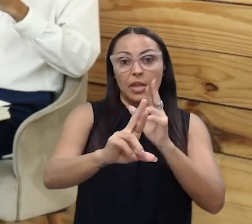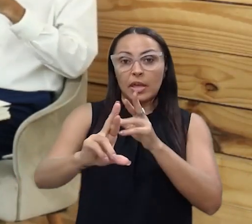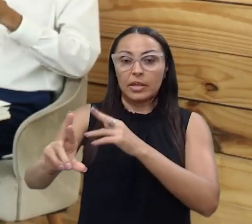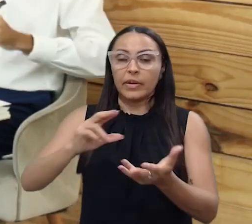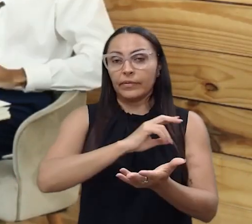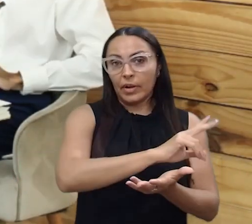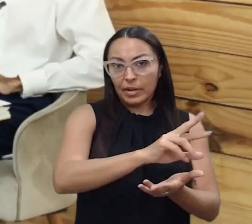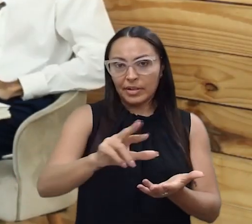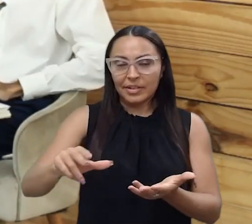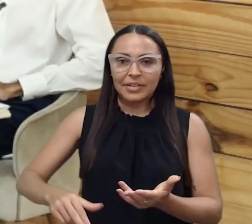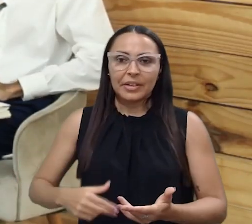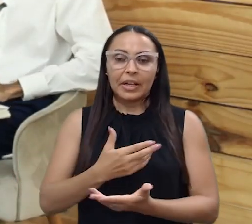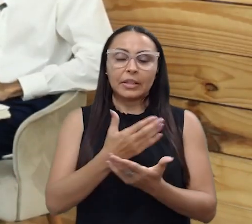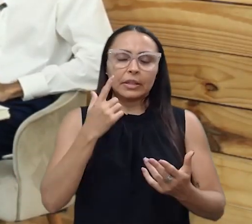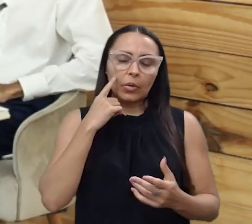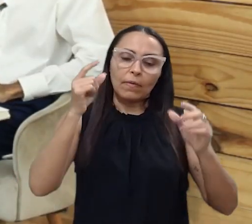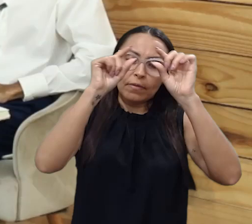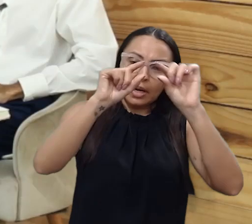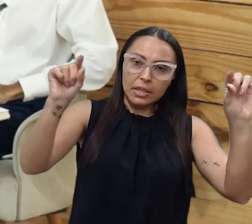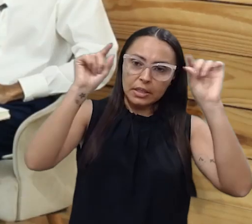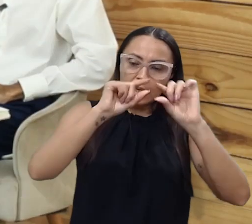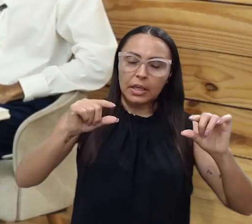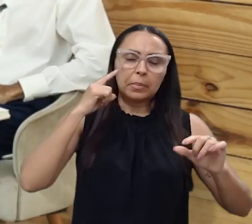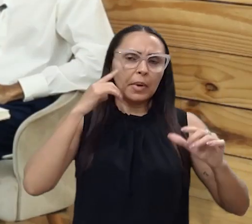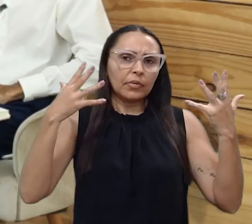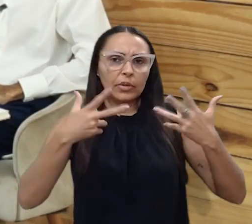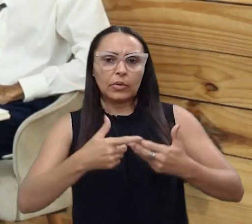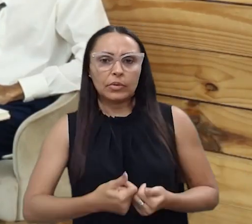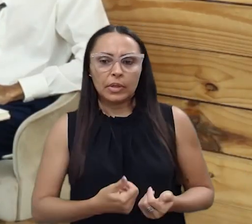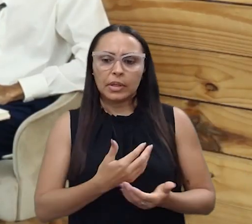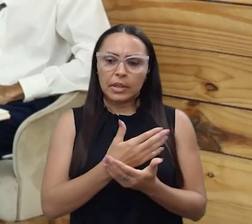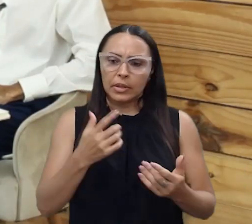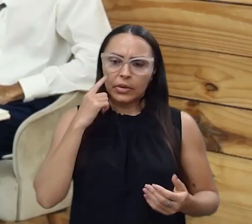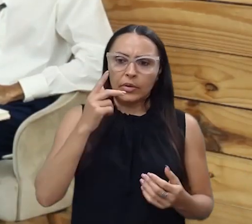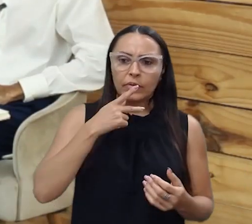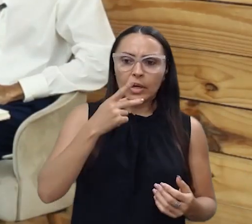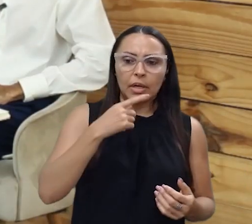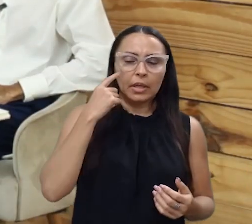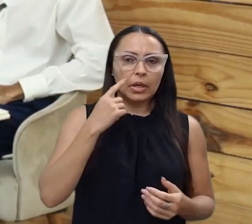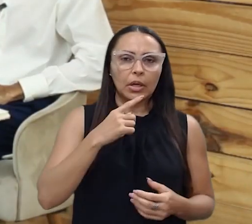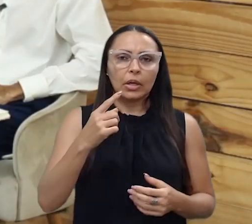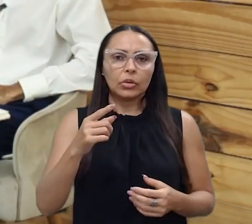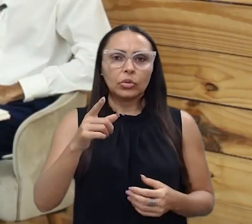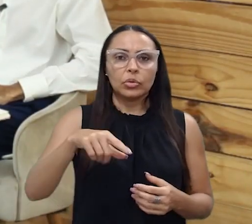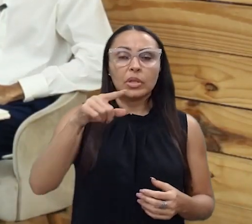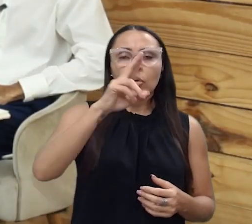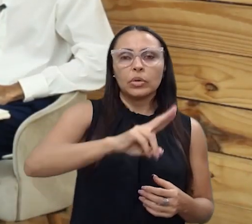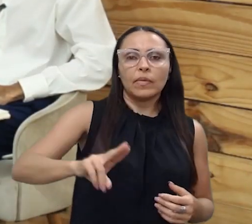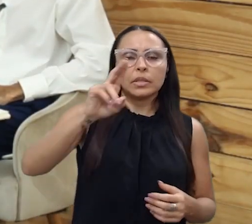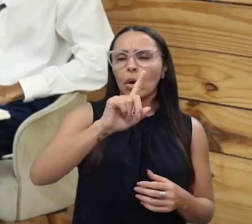fazia eu até anotei uma frase dele que eu acho maravilhosa, que ele fala que a noção de ser universal